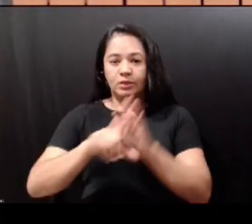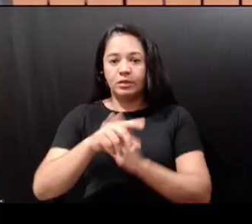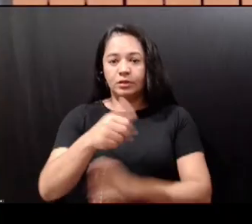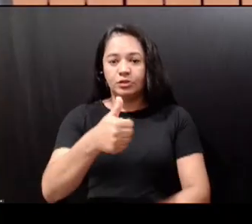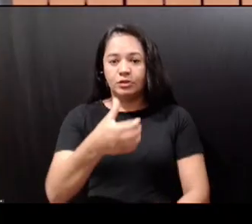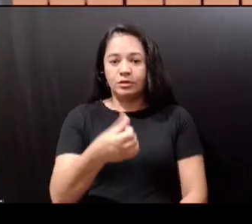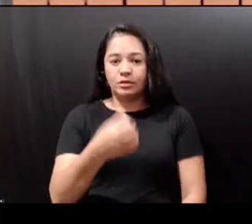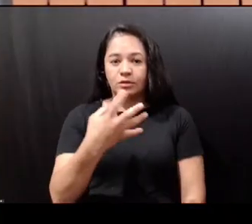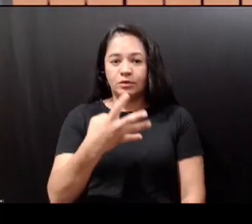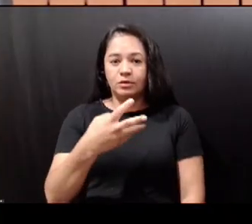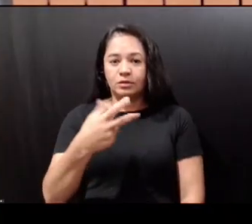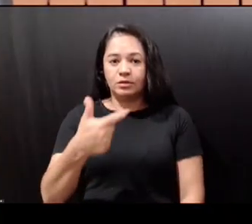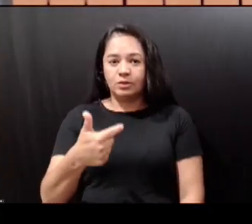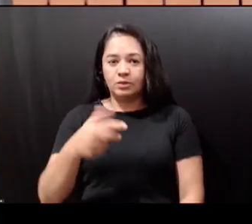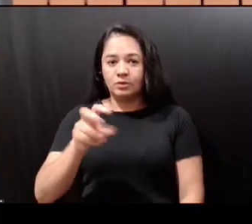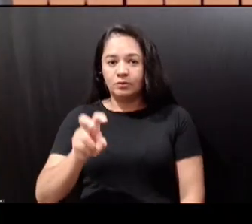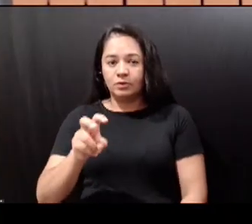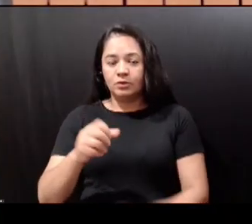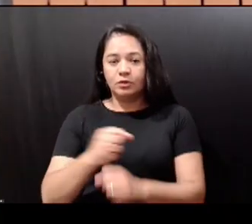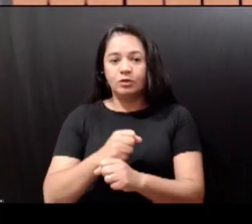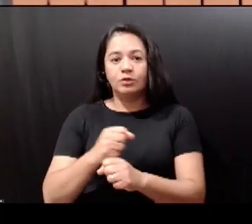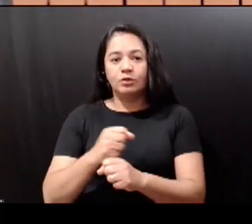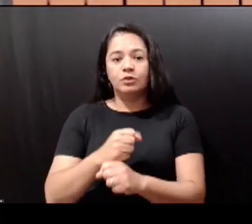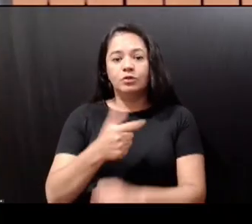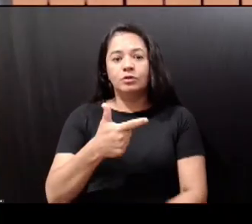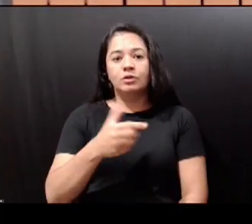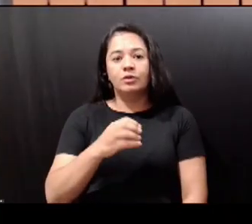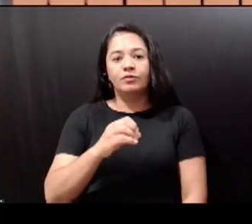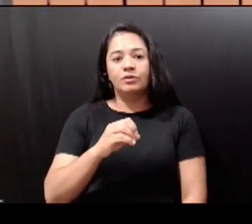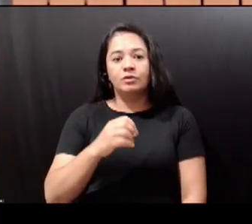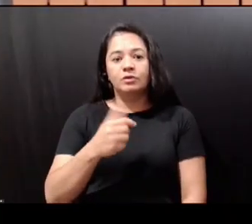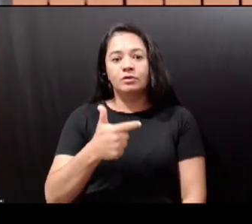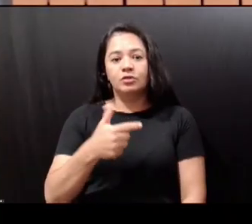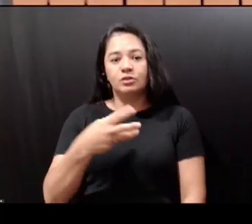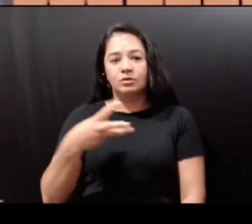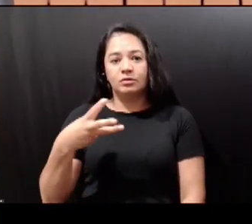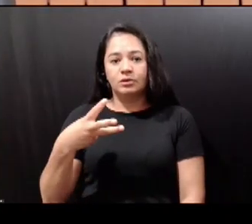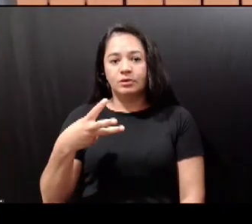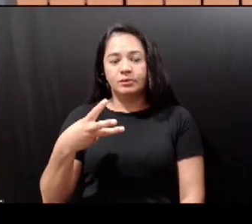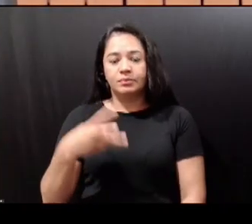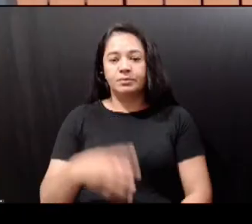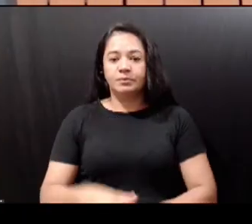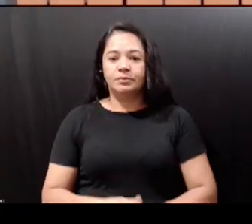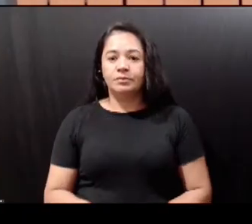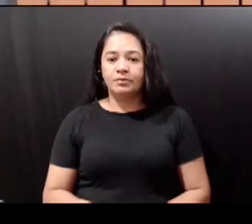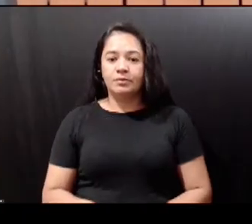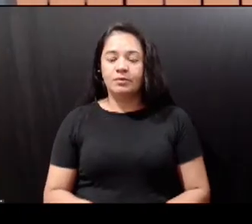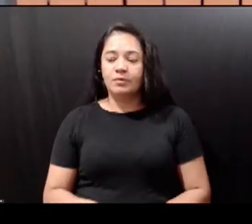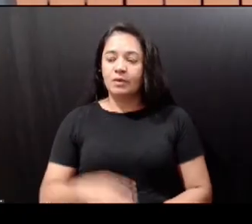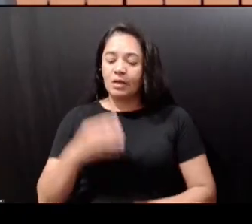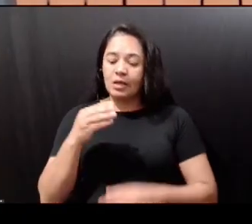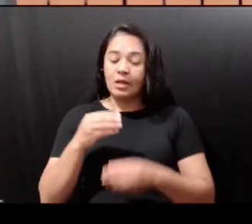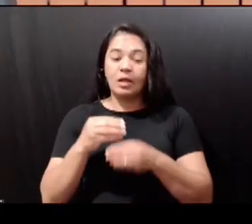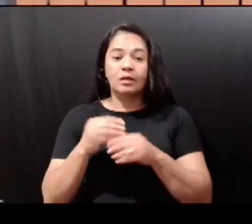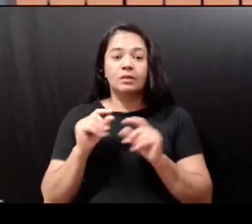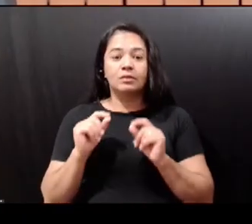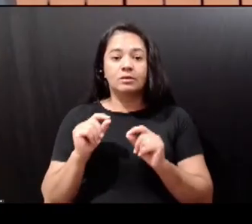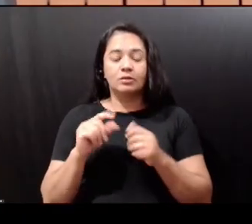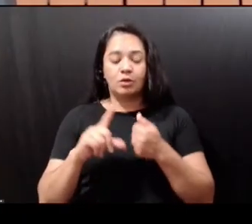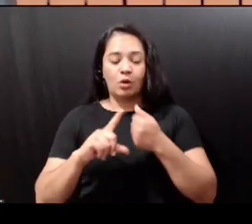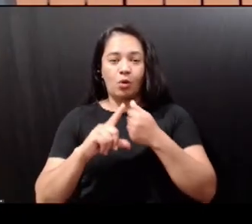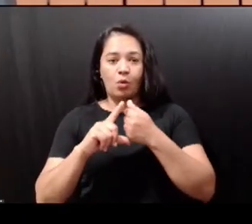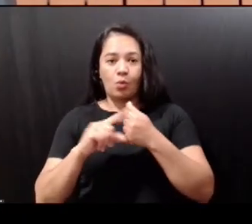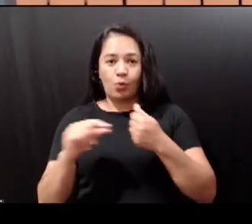16.425, 19 de julho de 2023. O que ele está acrescentando aqui? Um artigo que está aqui, ó,